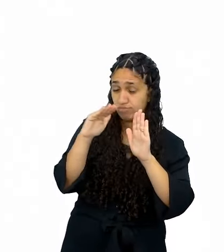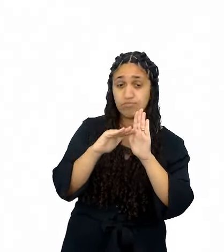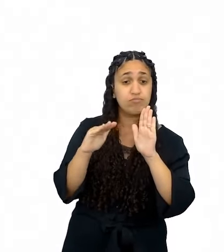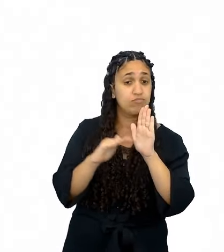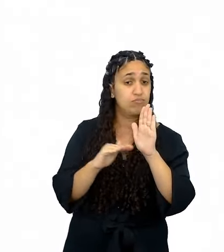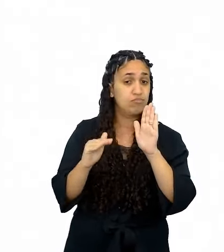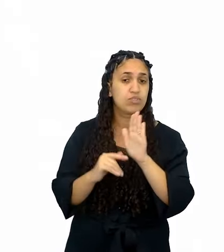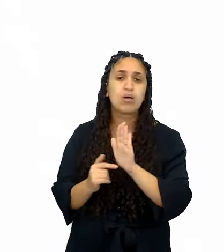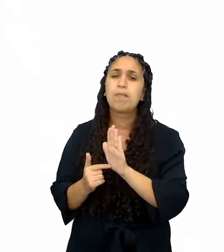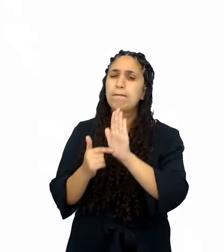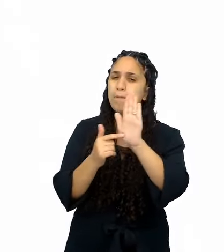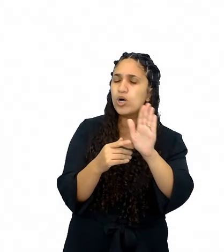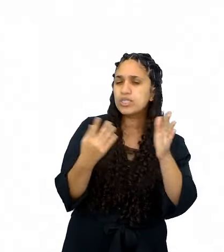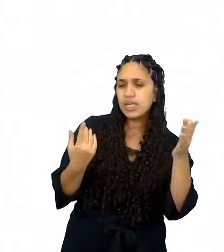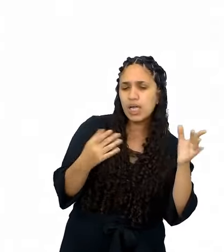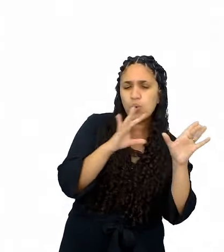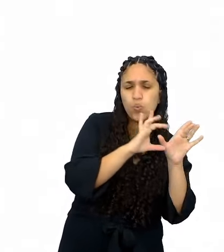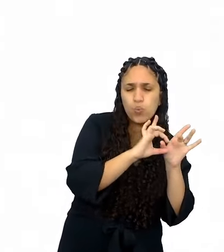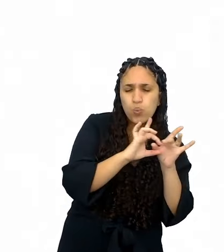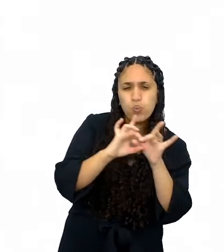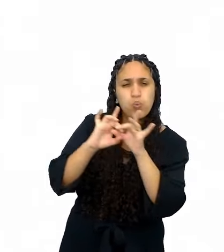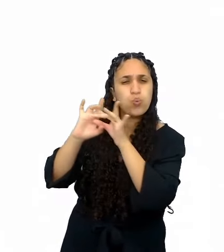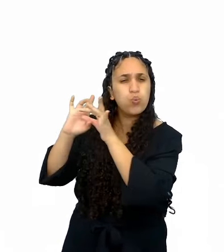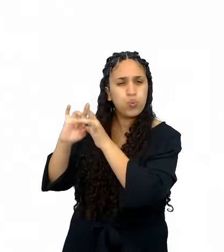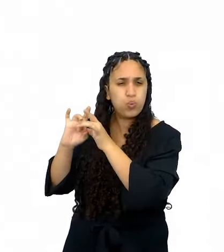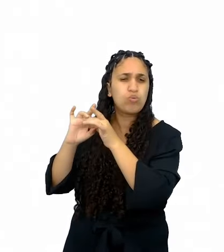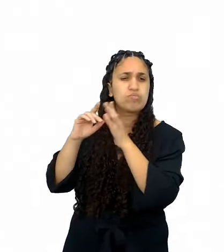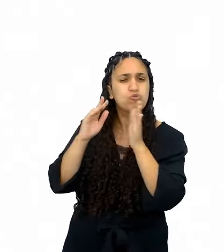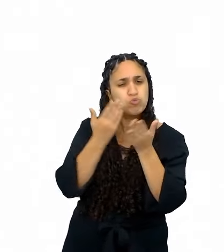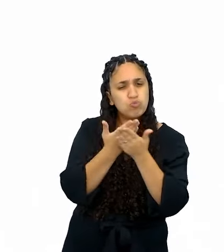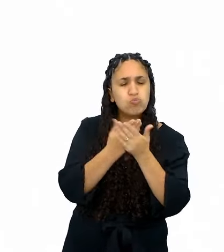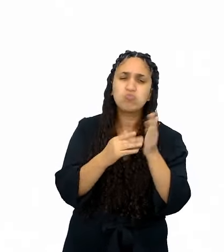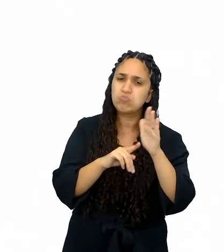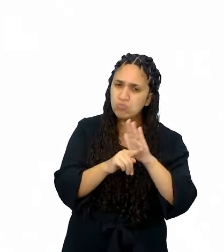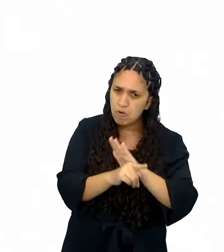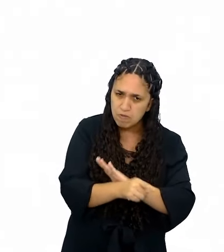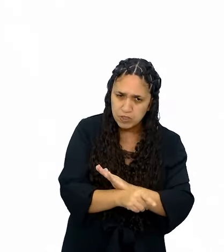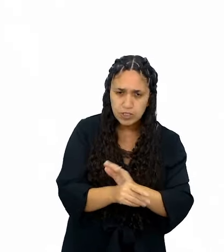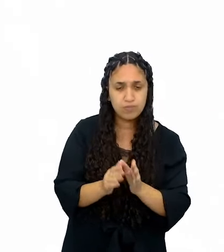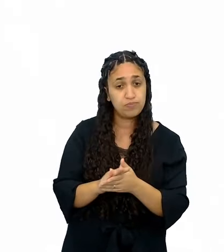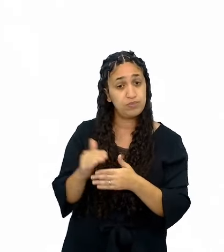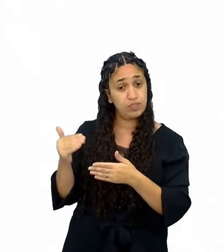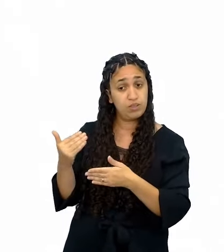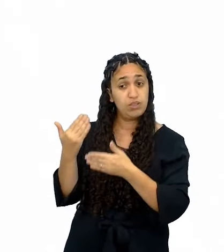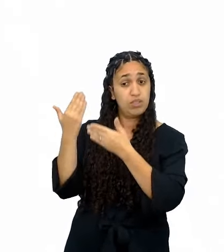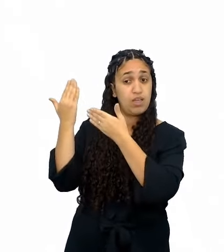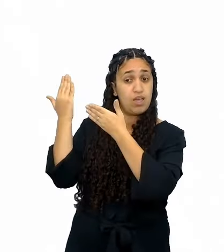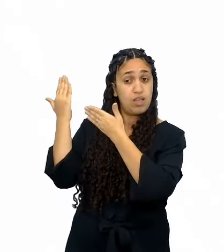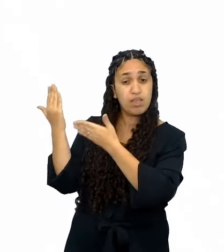seguir, então, analisar por que eu escolhi explorar essas duas atividades.